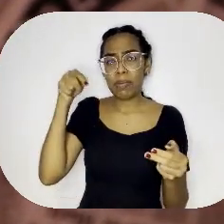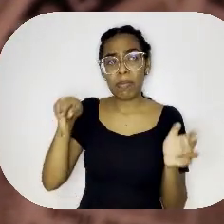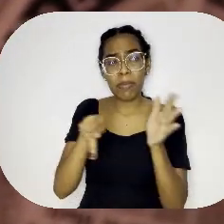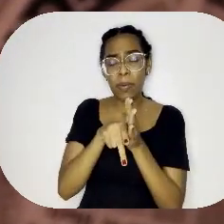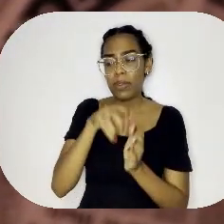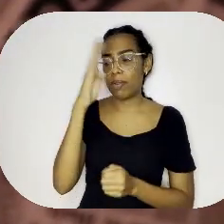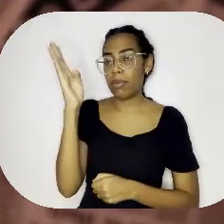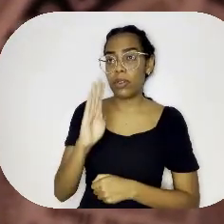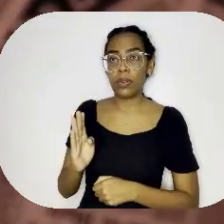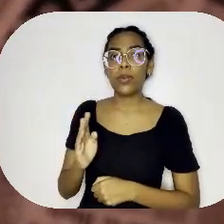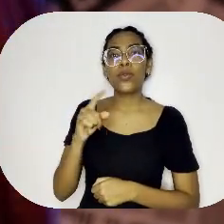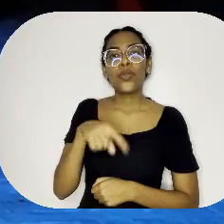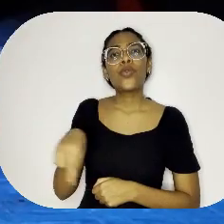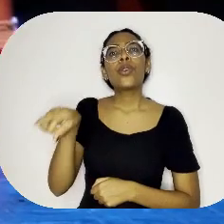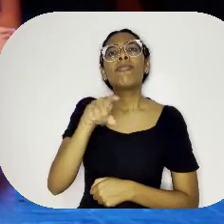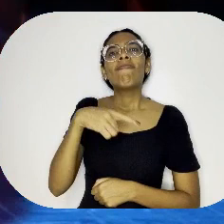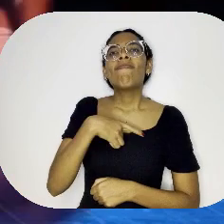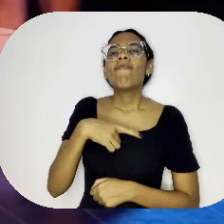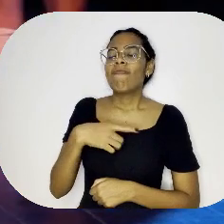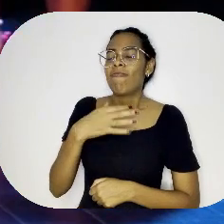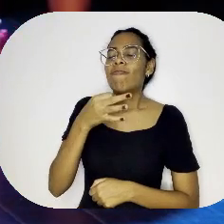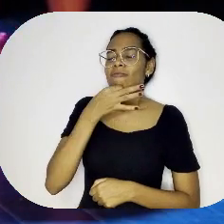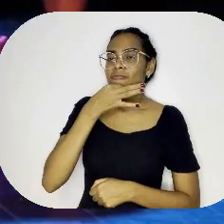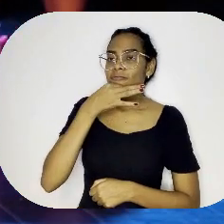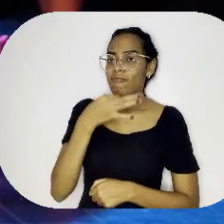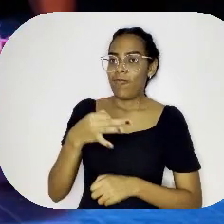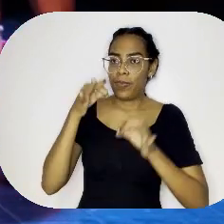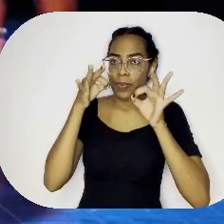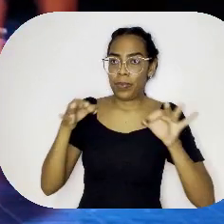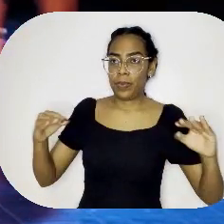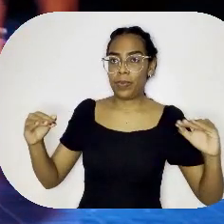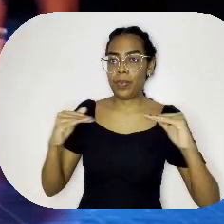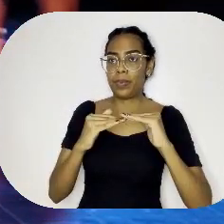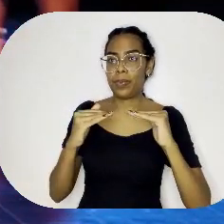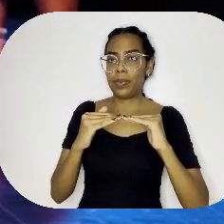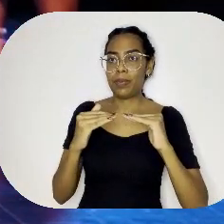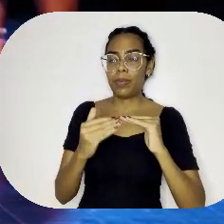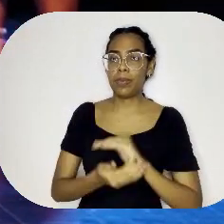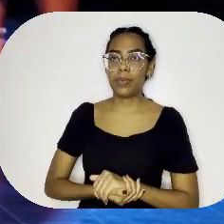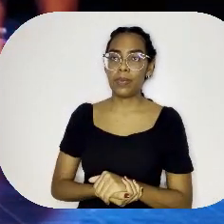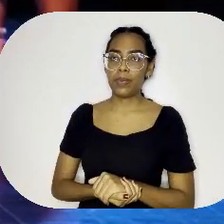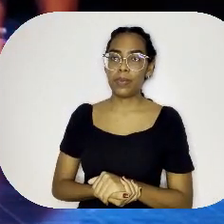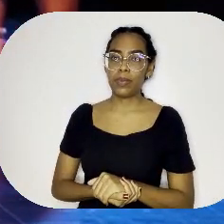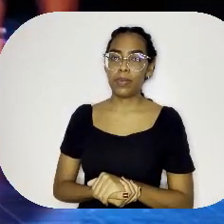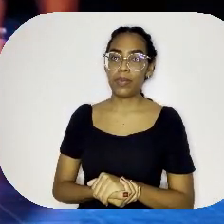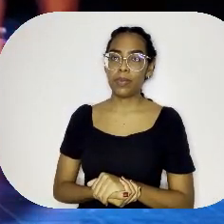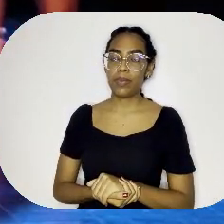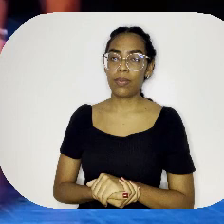queria explorar nossas riquezas. Eu acho que vocês têm razão. Não, eu também vocês acho. Vocês têm razão.